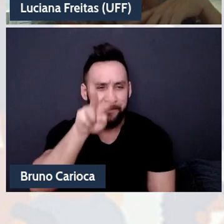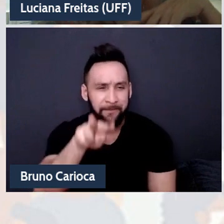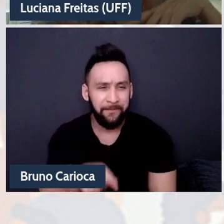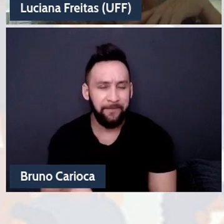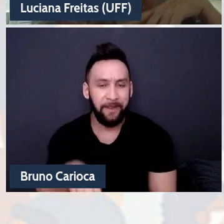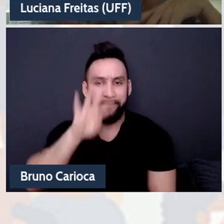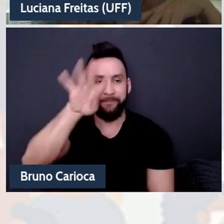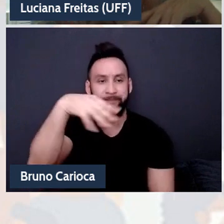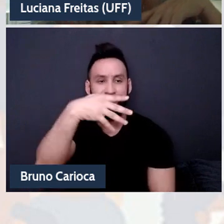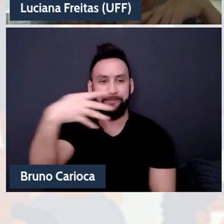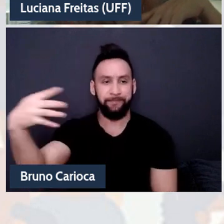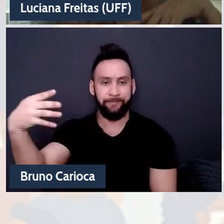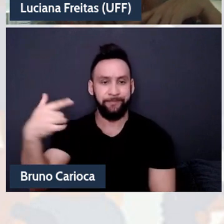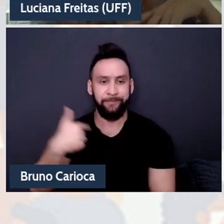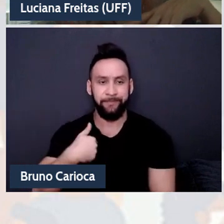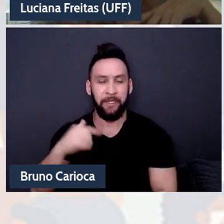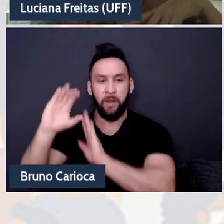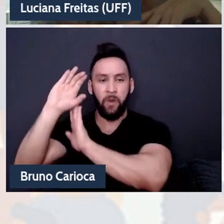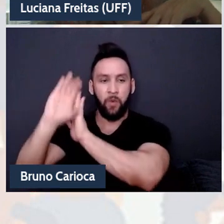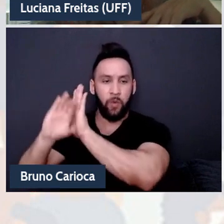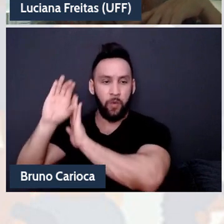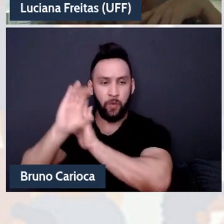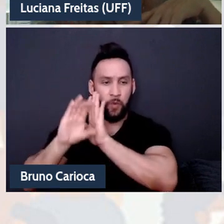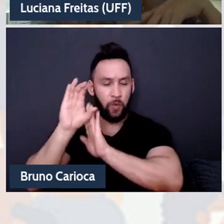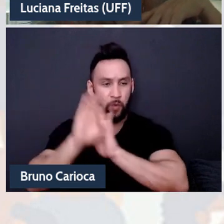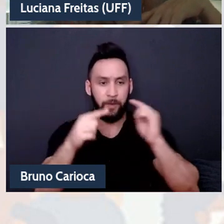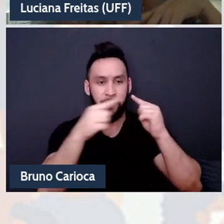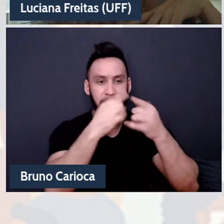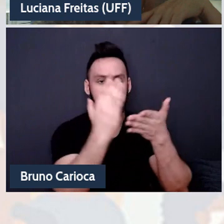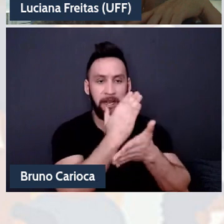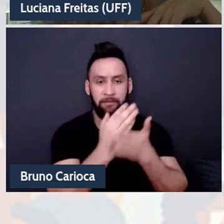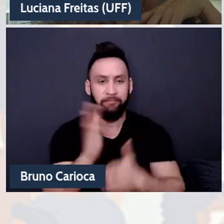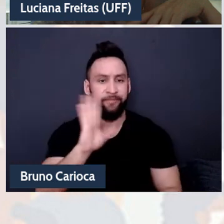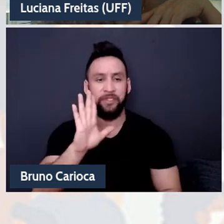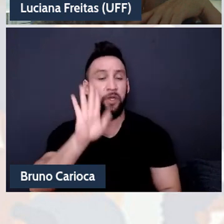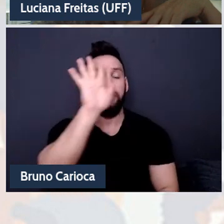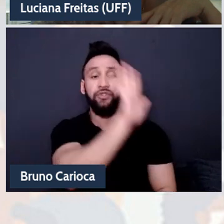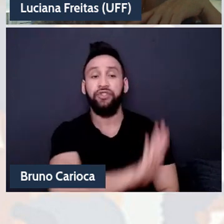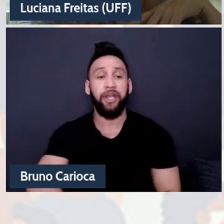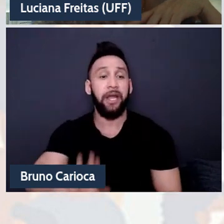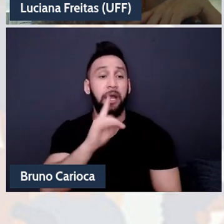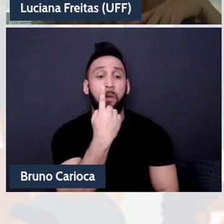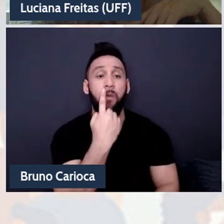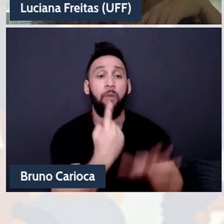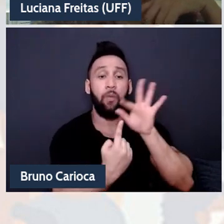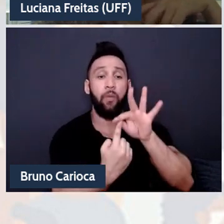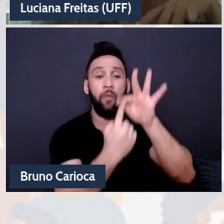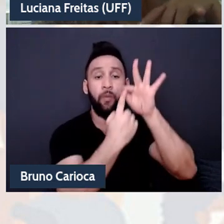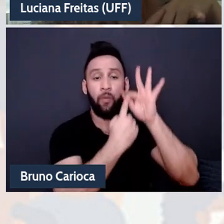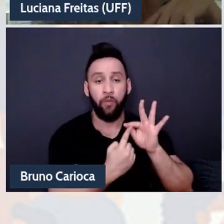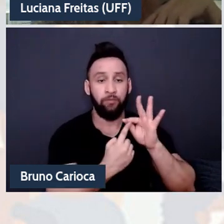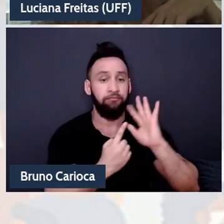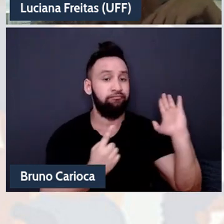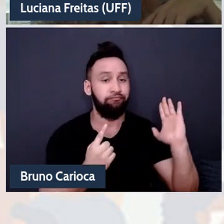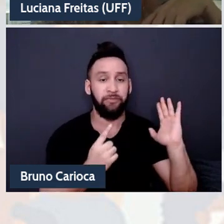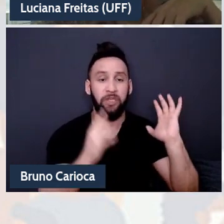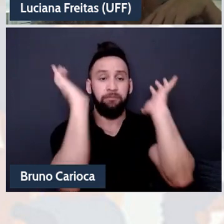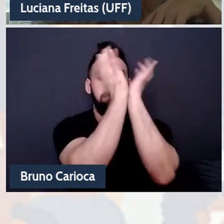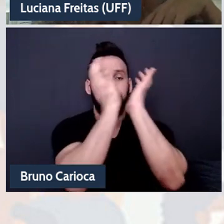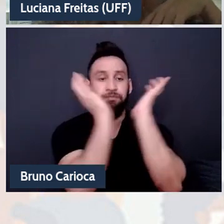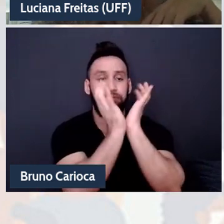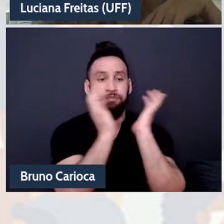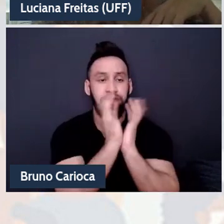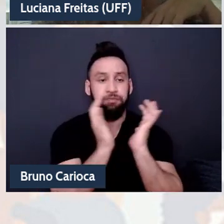por componente curricular. É linguagem e suas tecnologias, matemática e suas tecnologias, ciências da natureza,